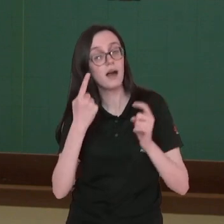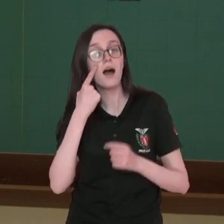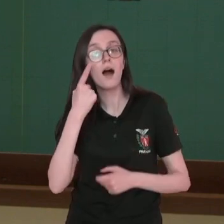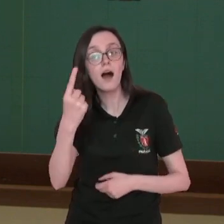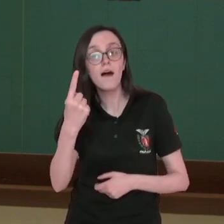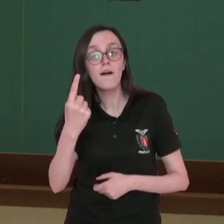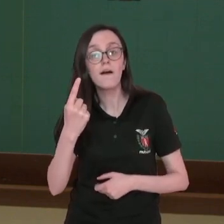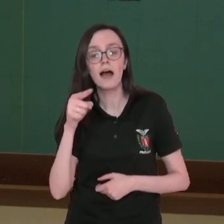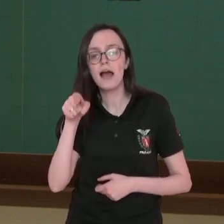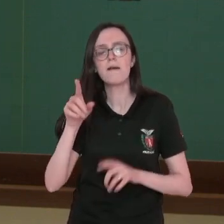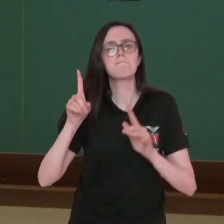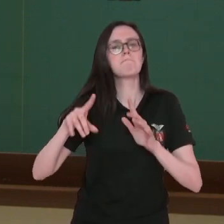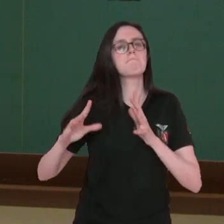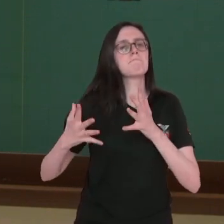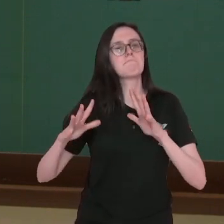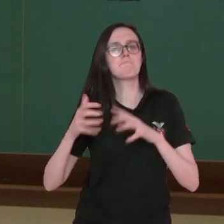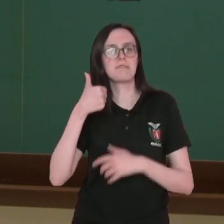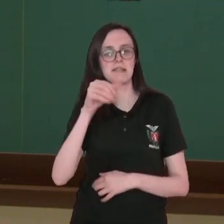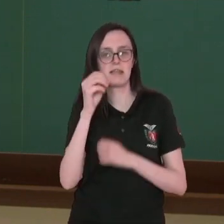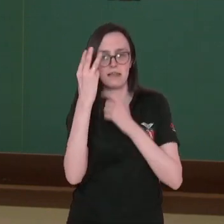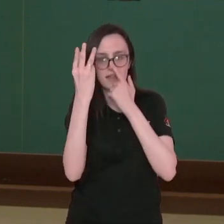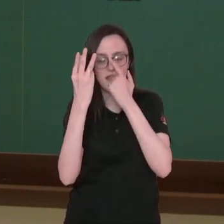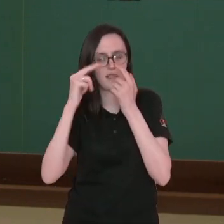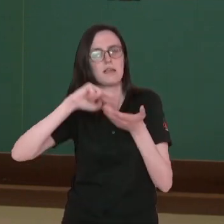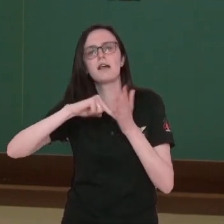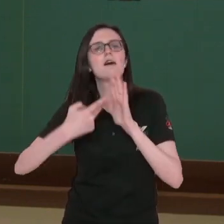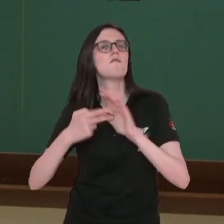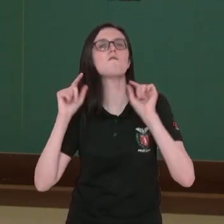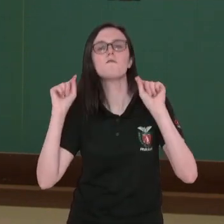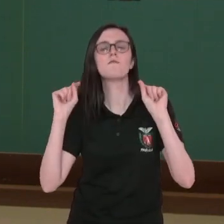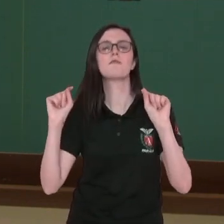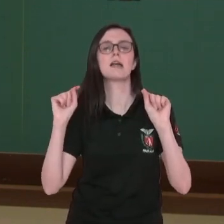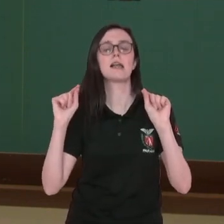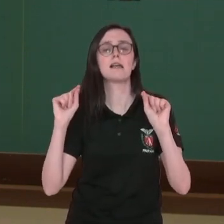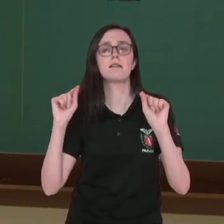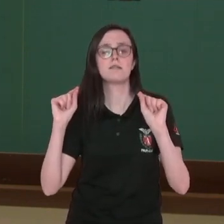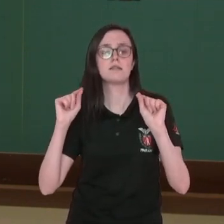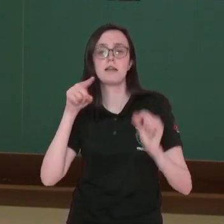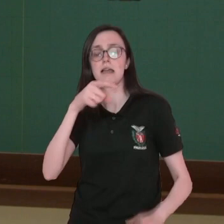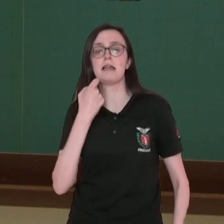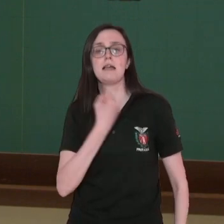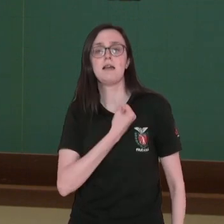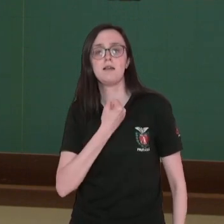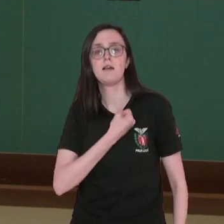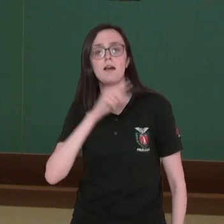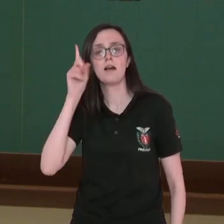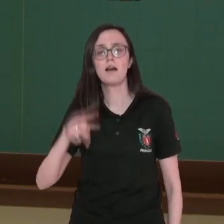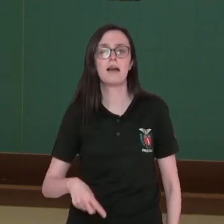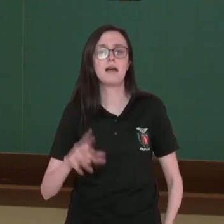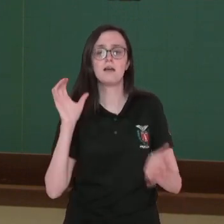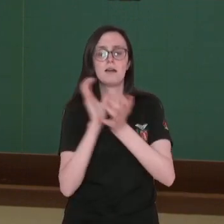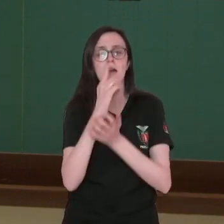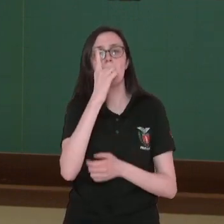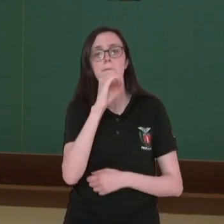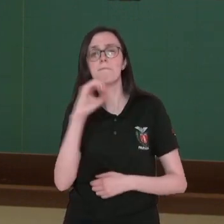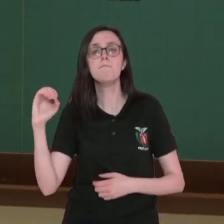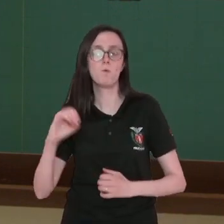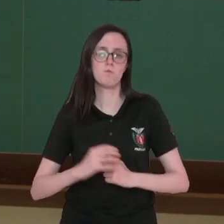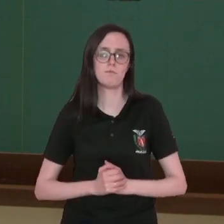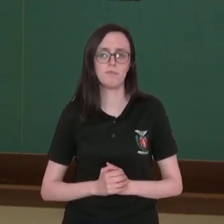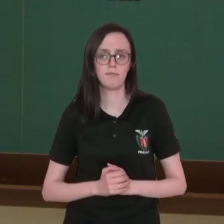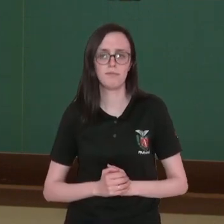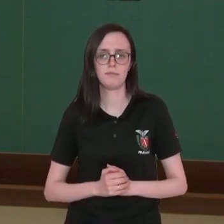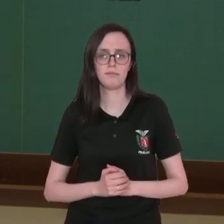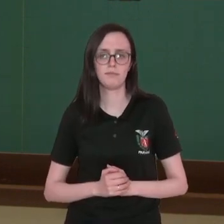ordem de grandeza é 10 na terceira. Em outras palavras, pessoal, esse número está na casa dos 1000, né? Está na casa dos 1000.